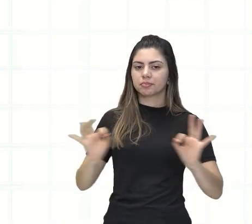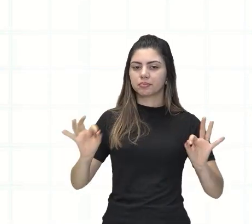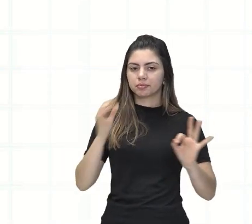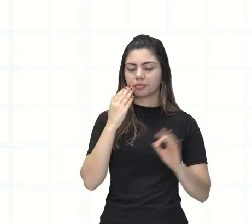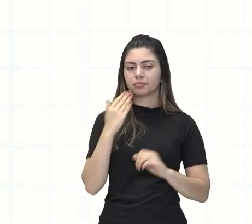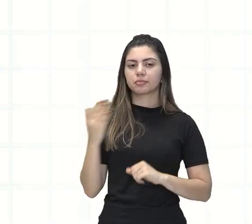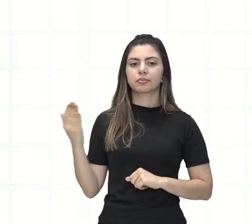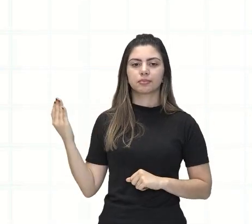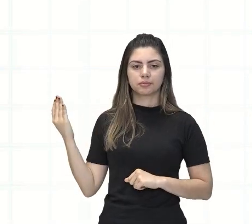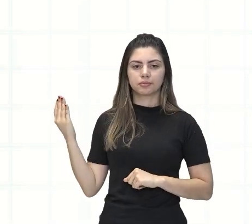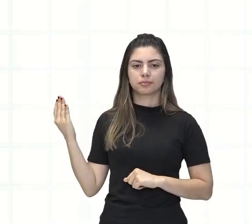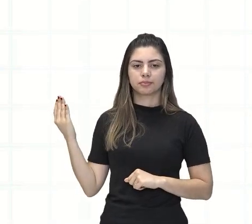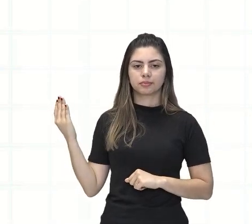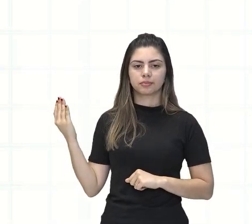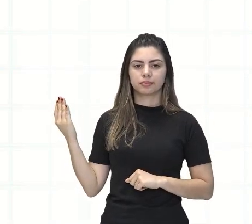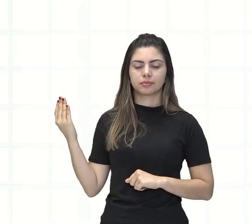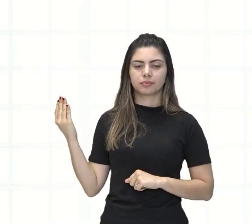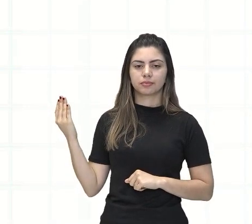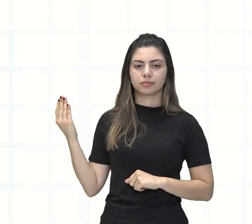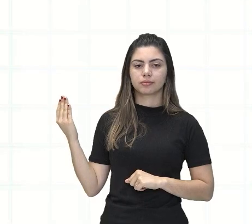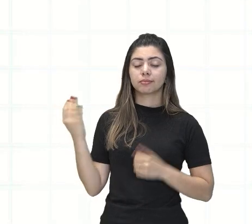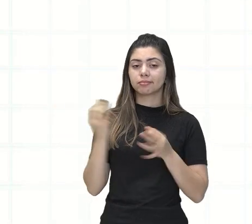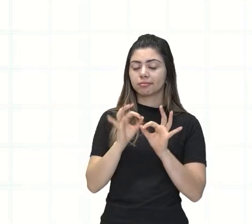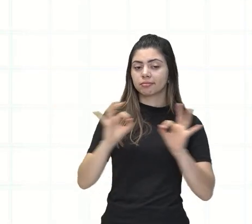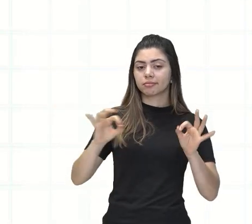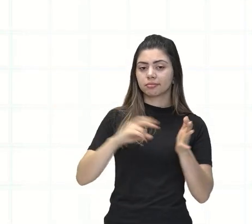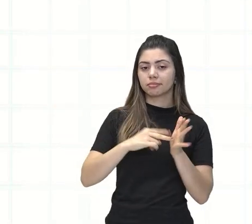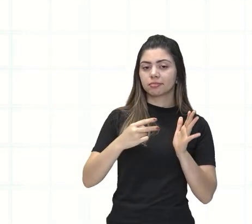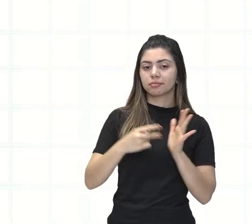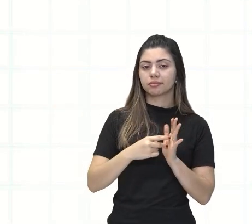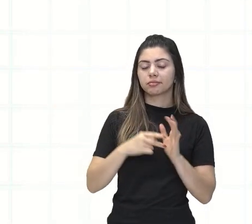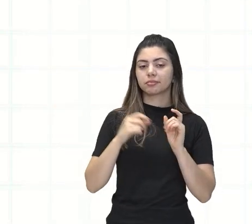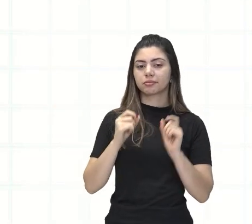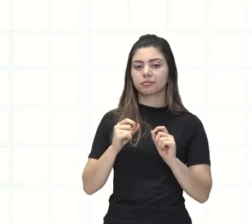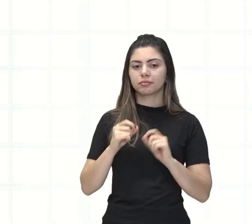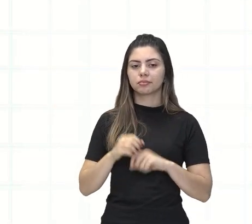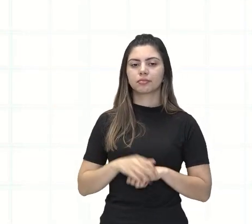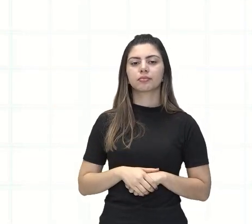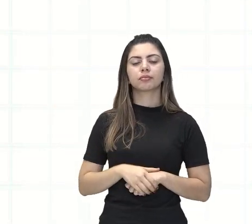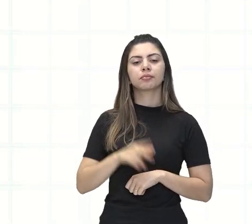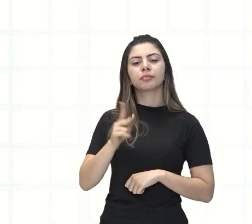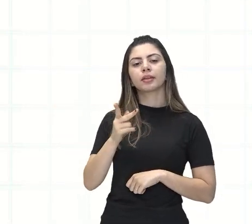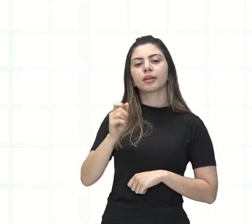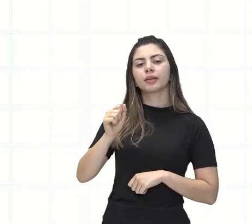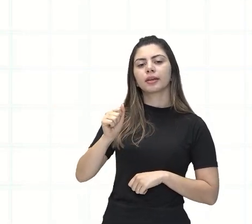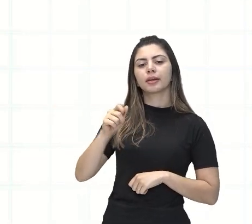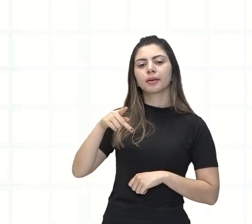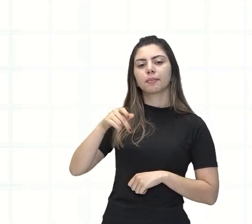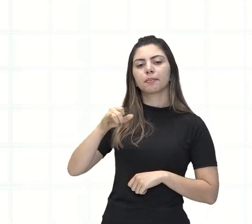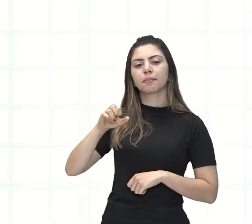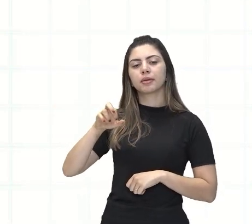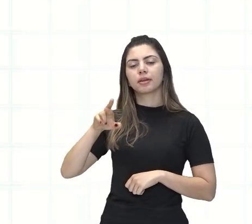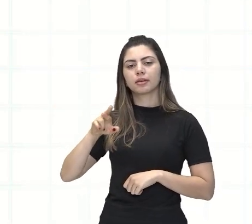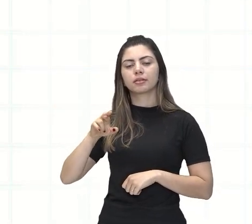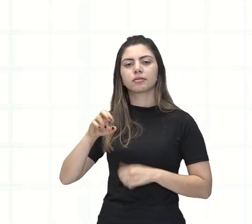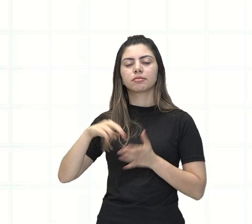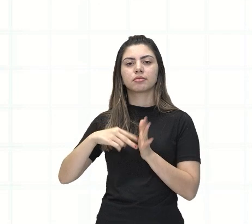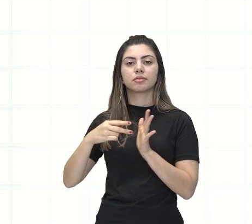was yesterday. Ela está, se happy significa feliz,